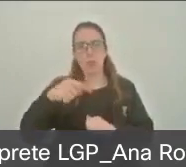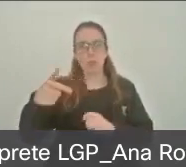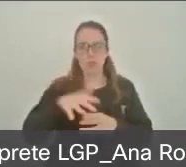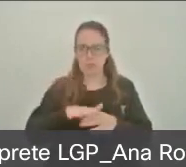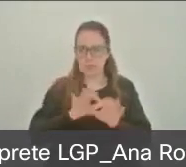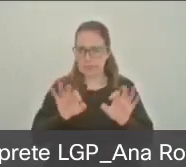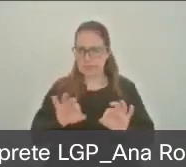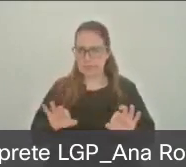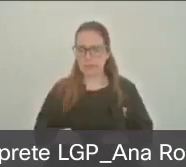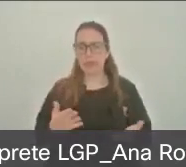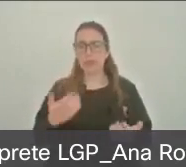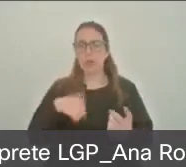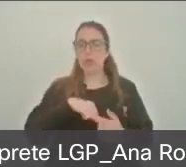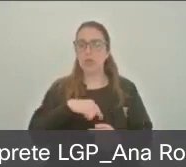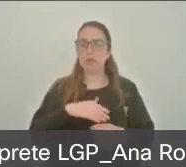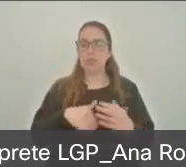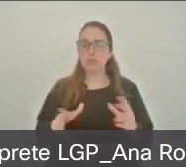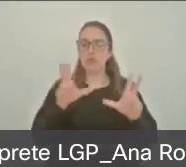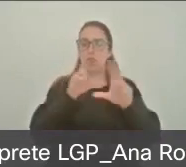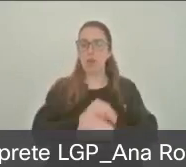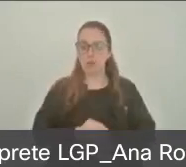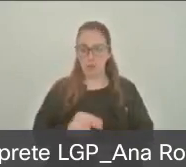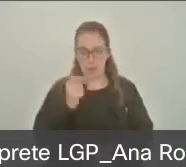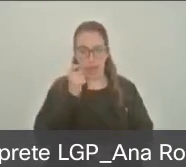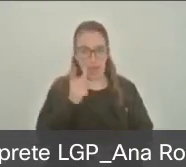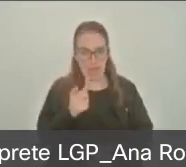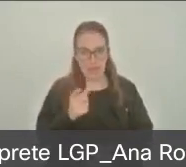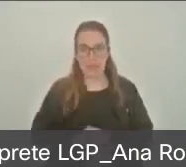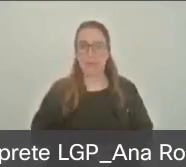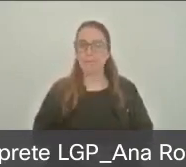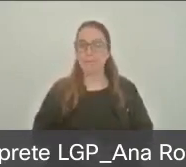situações, foi emitido um novo alerta de supervisão da ERSE, o